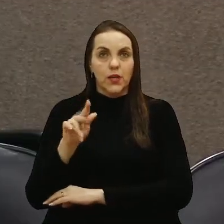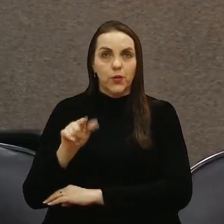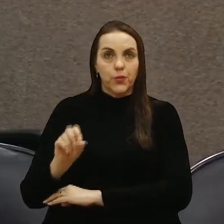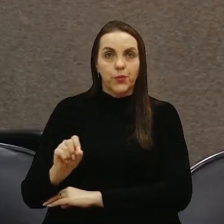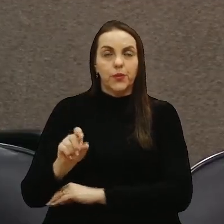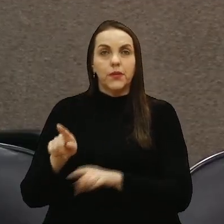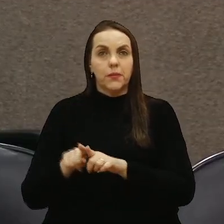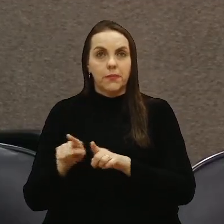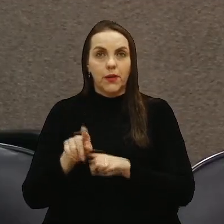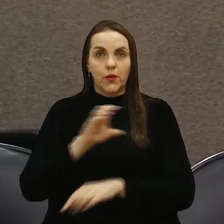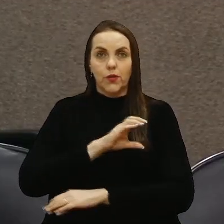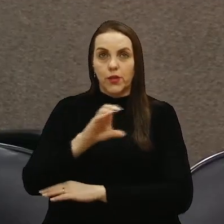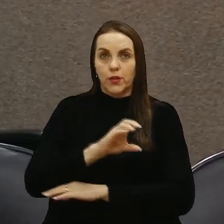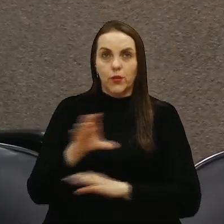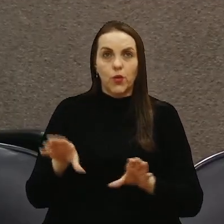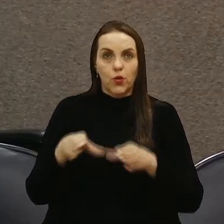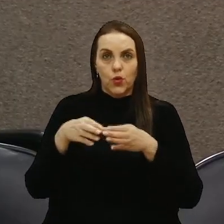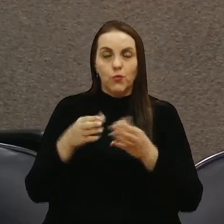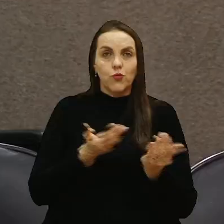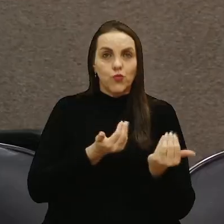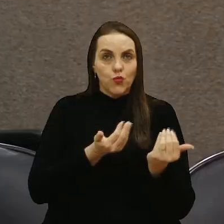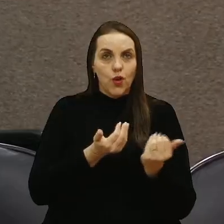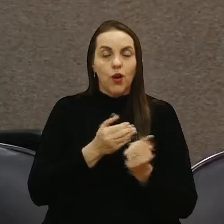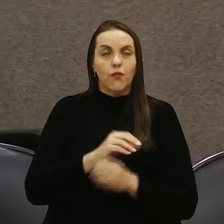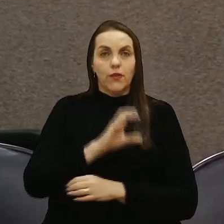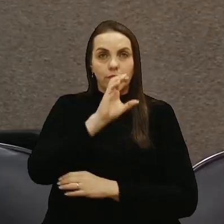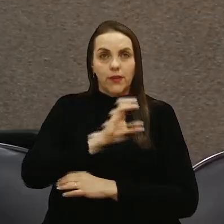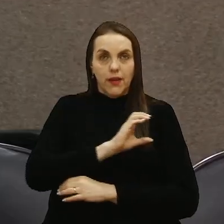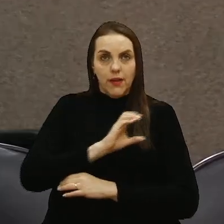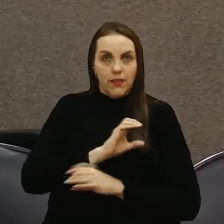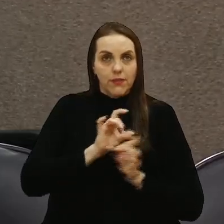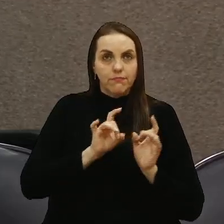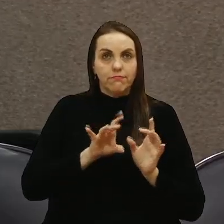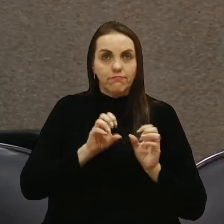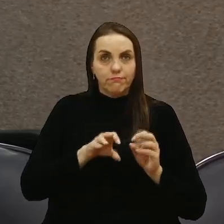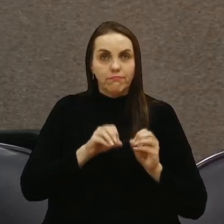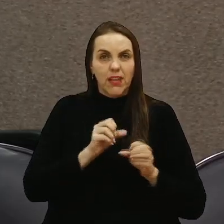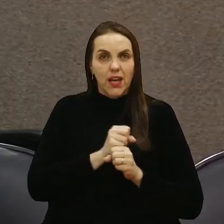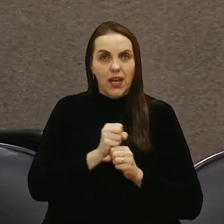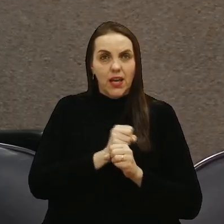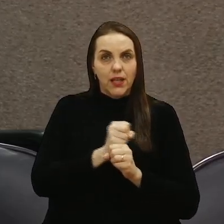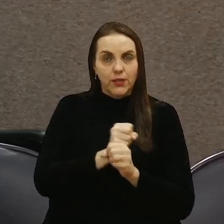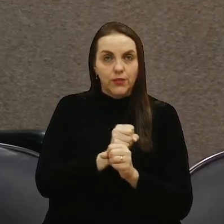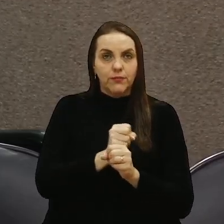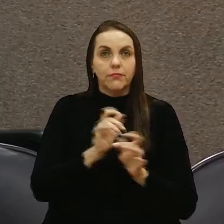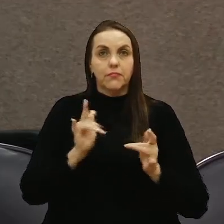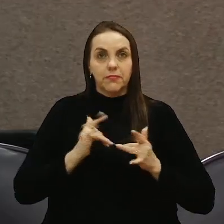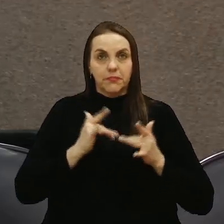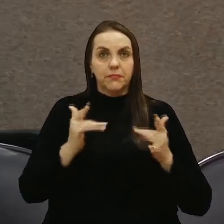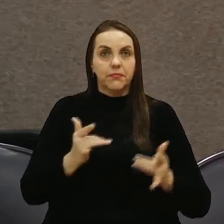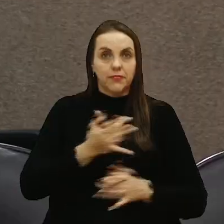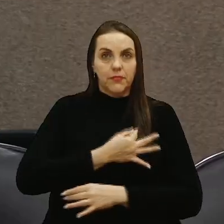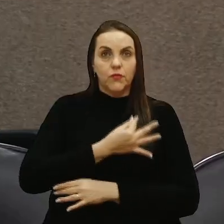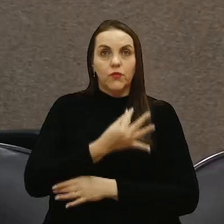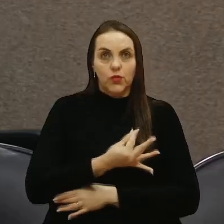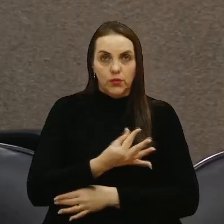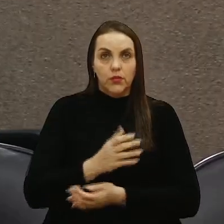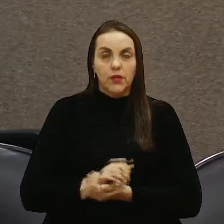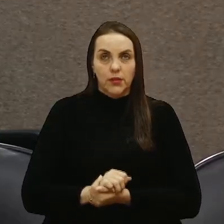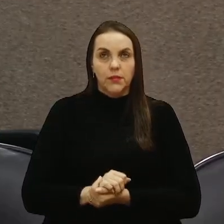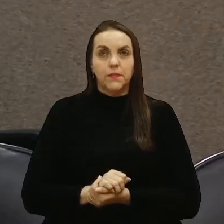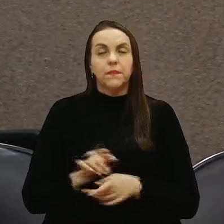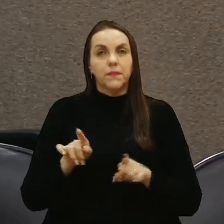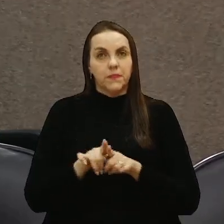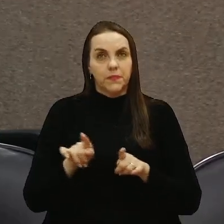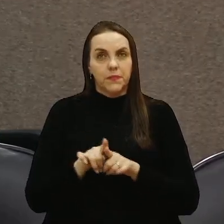grupo de jovens e catequista durante muitos anos. Por sua dedicação ao voluntariado, foi